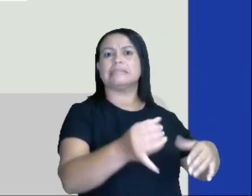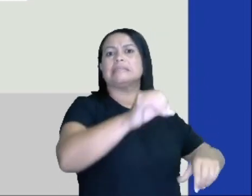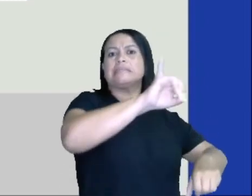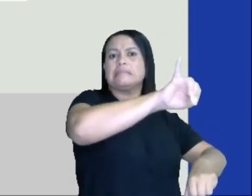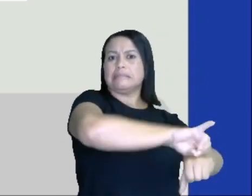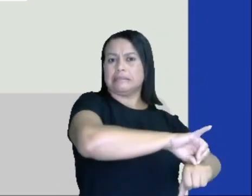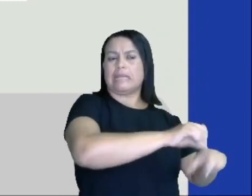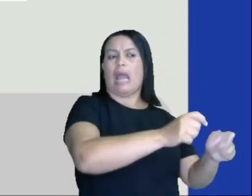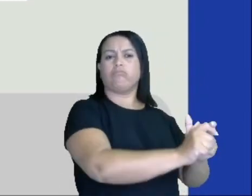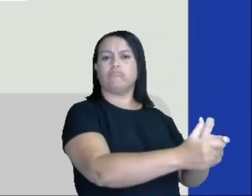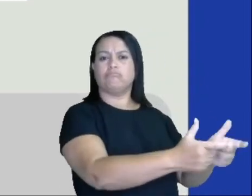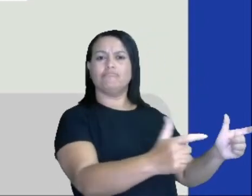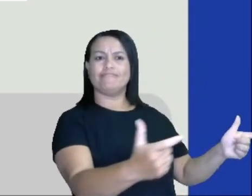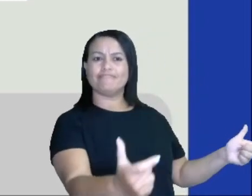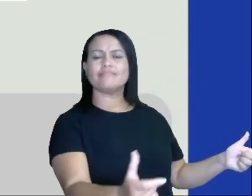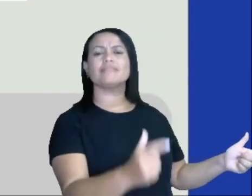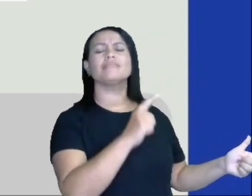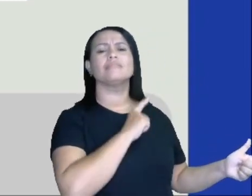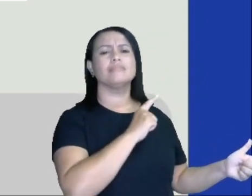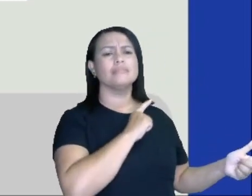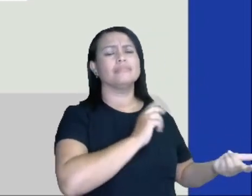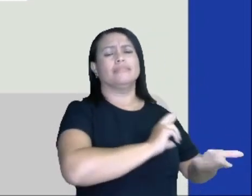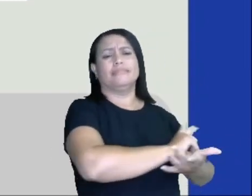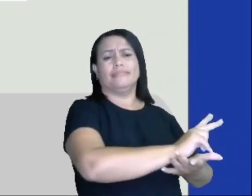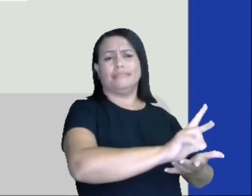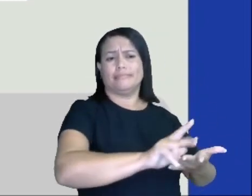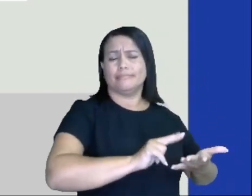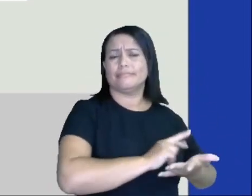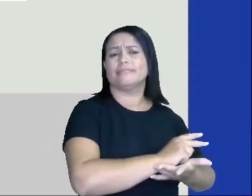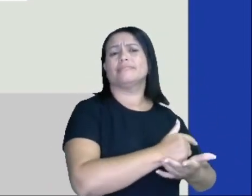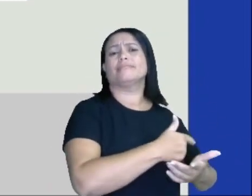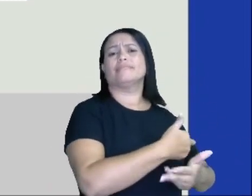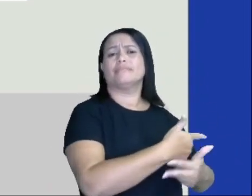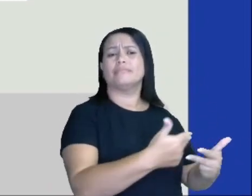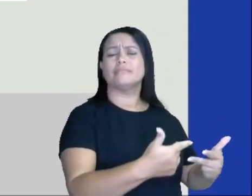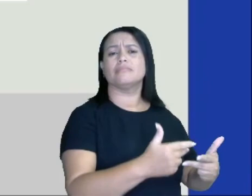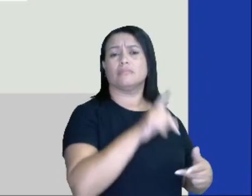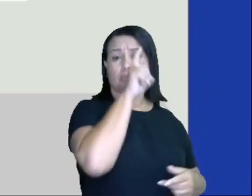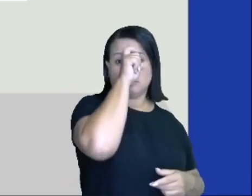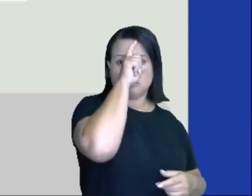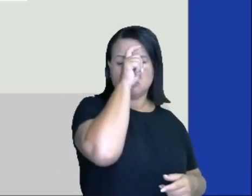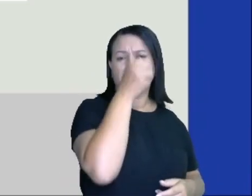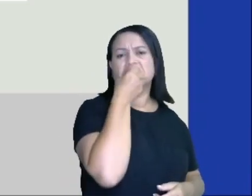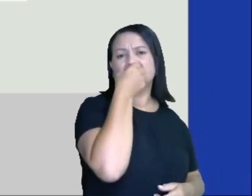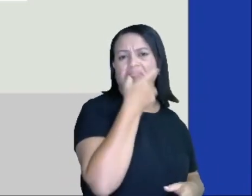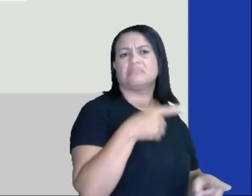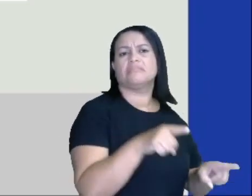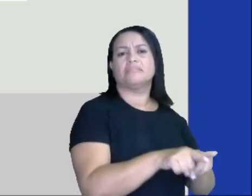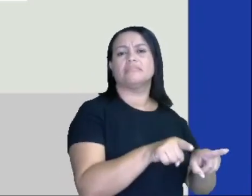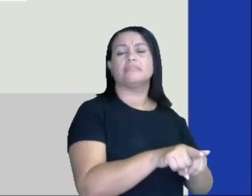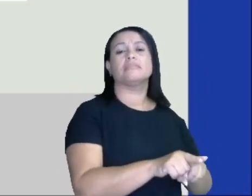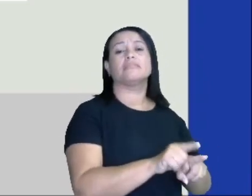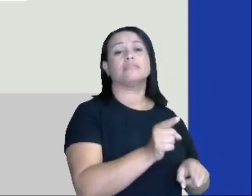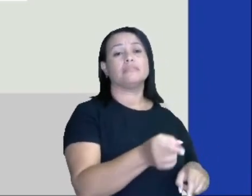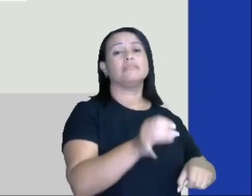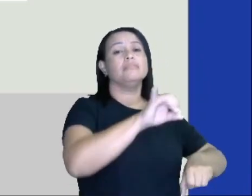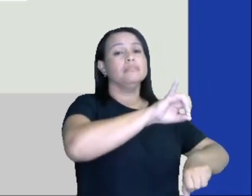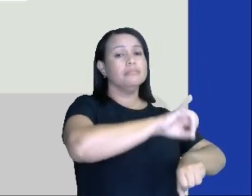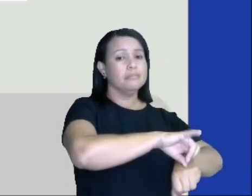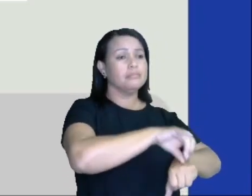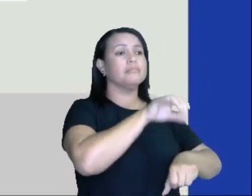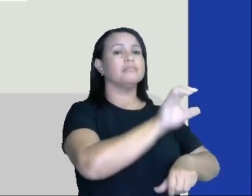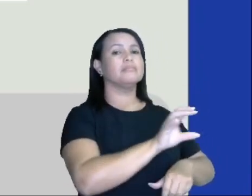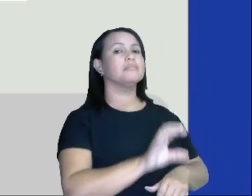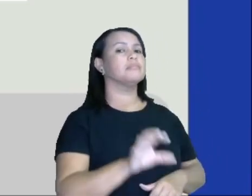grandes centros, né, que oferecem diferentes serviços, hospitais de alta qualidade, complexidade, as capitais